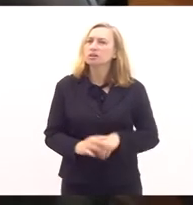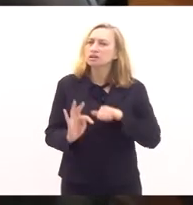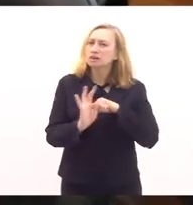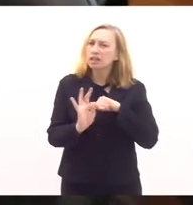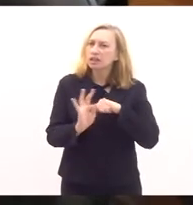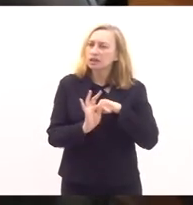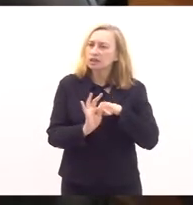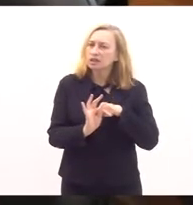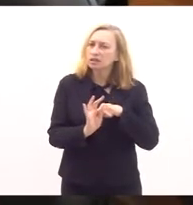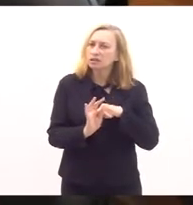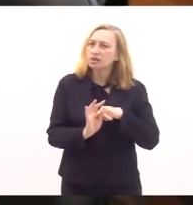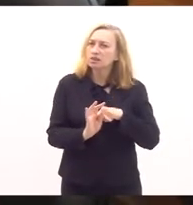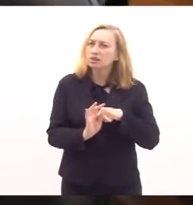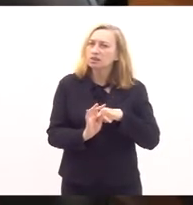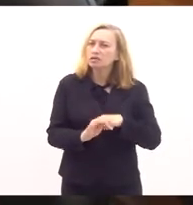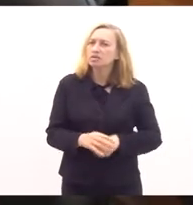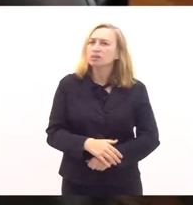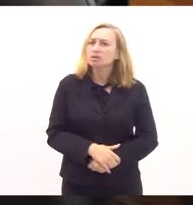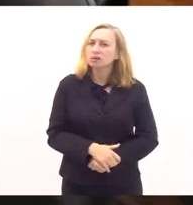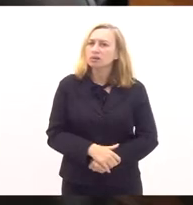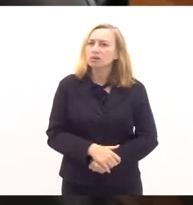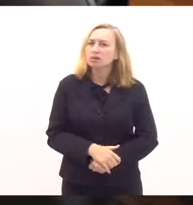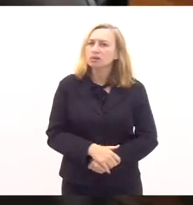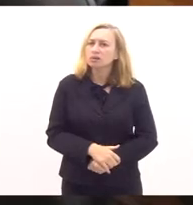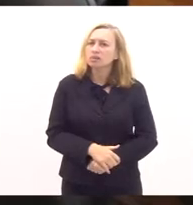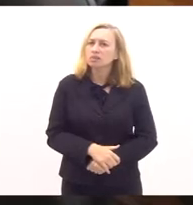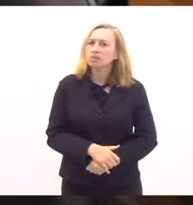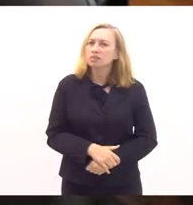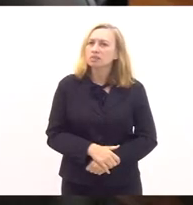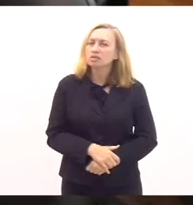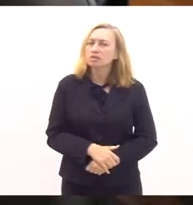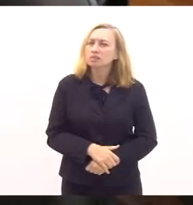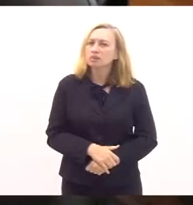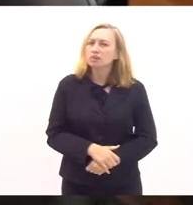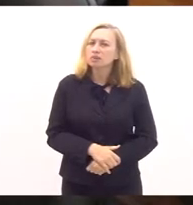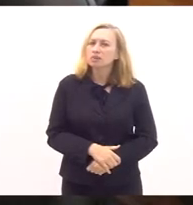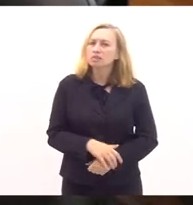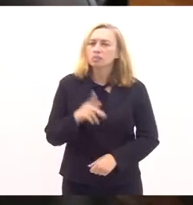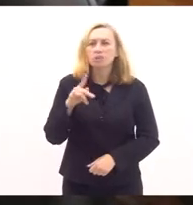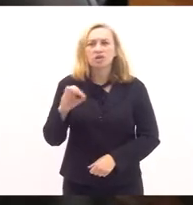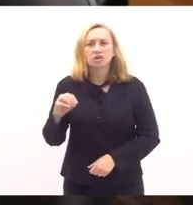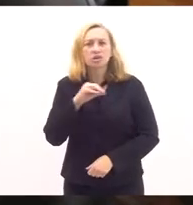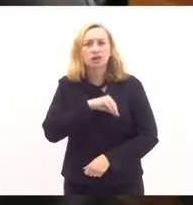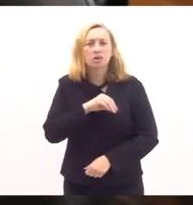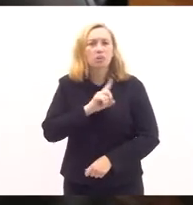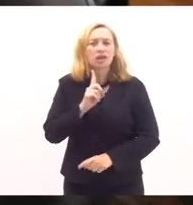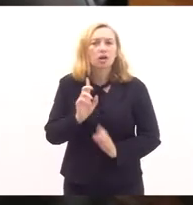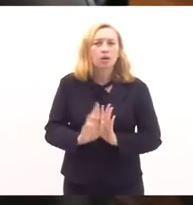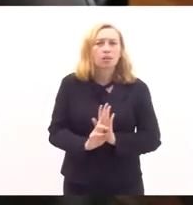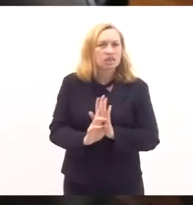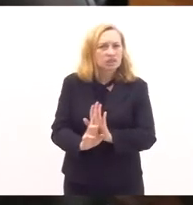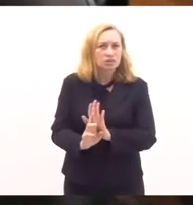técnicas para a Casa Civil sobre o piso salarial. Mas você não apresentou